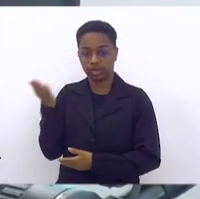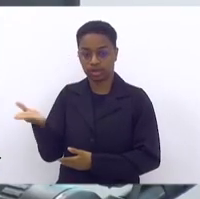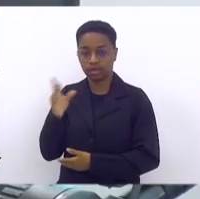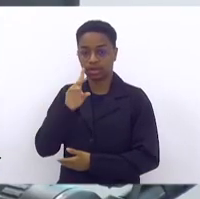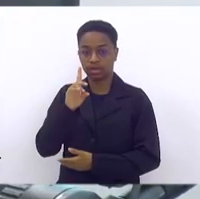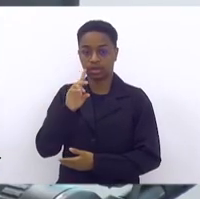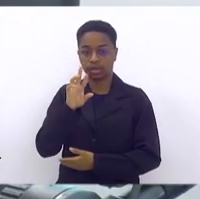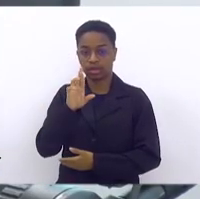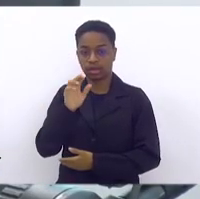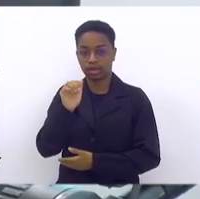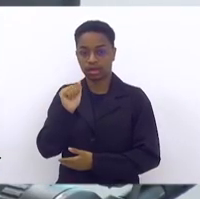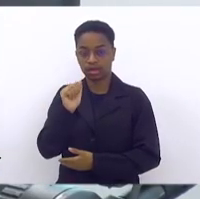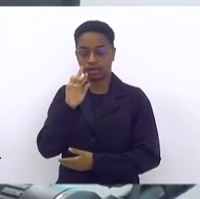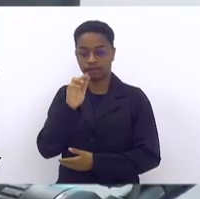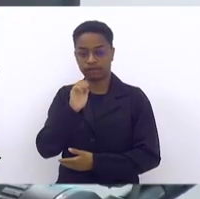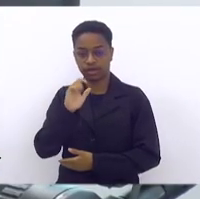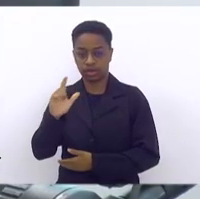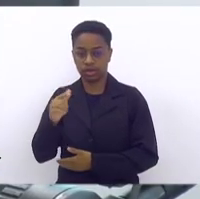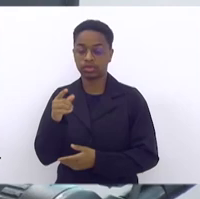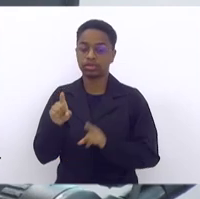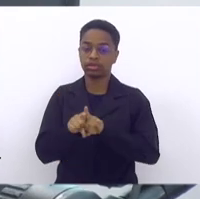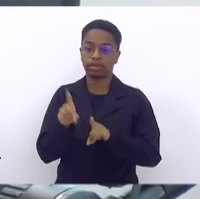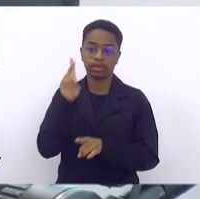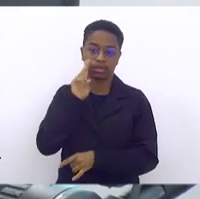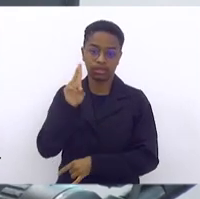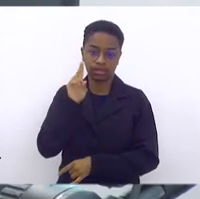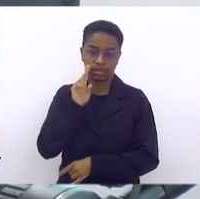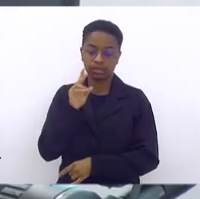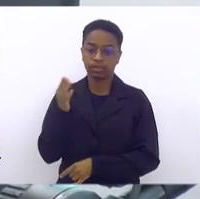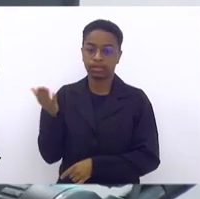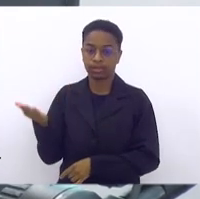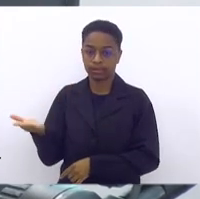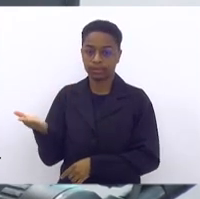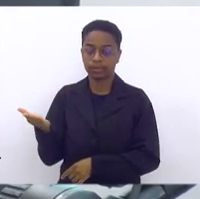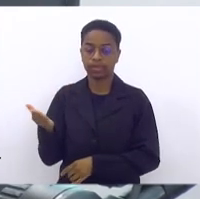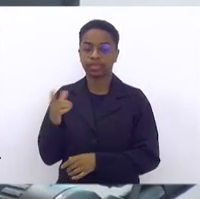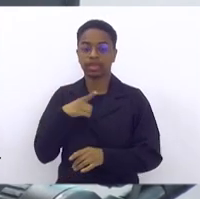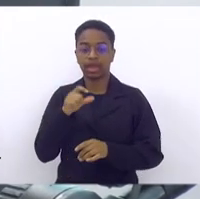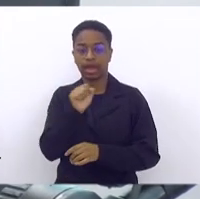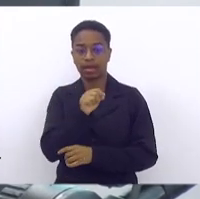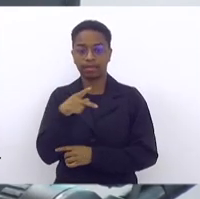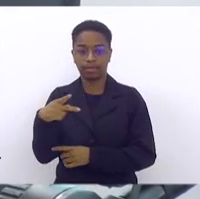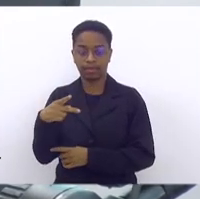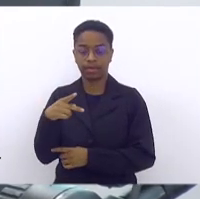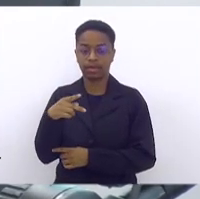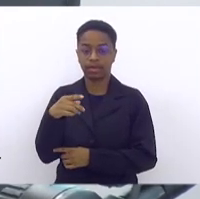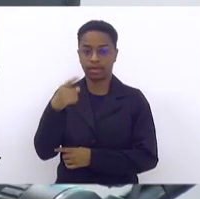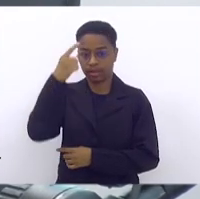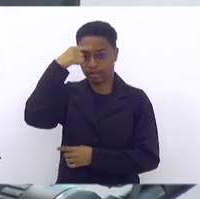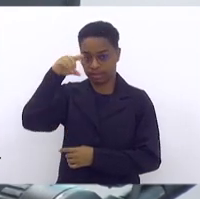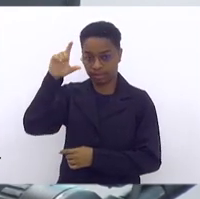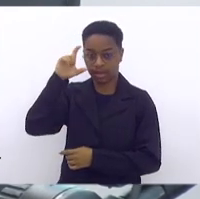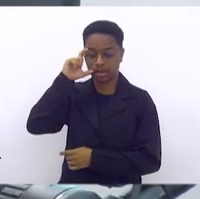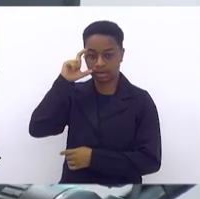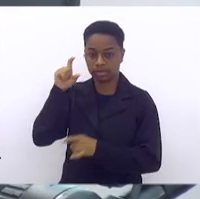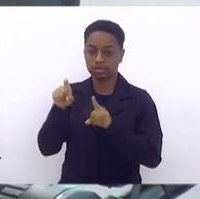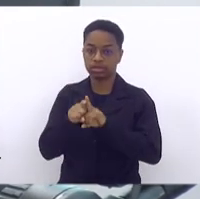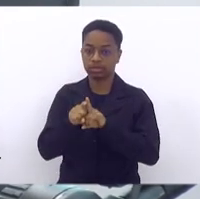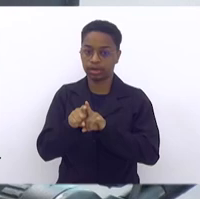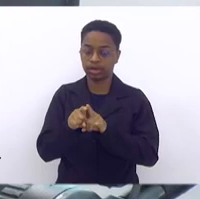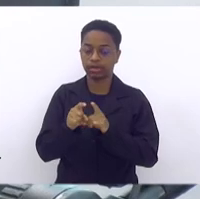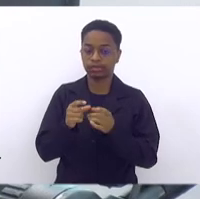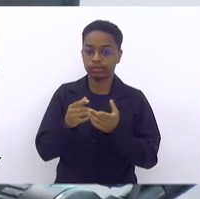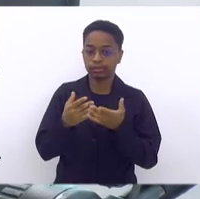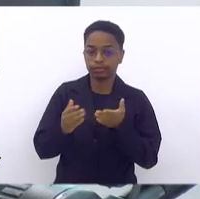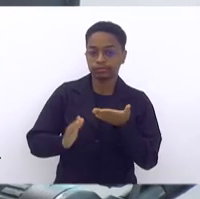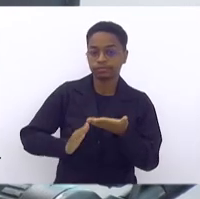aqui, né, que o aplicativo Maria da Penha é um aplicativo que está convalidado pelo Tribunal de